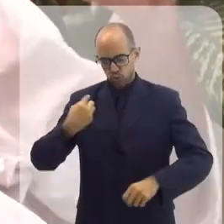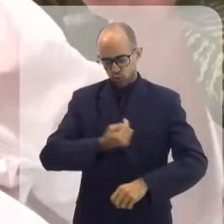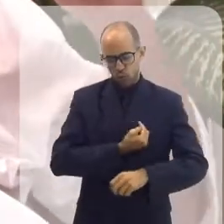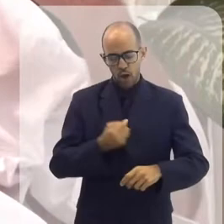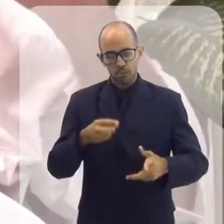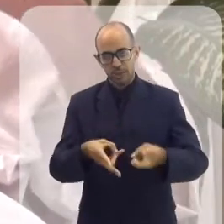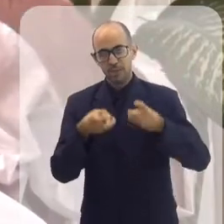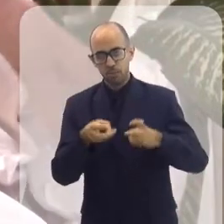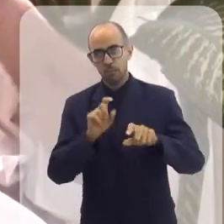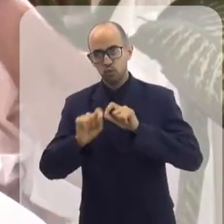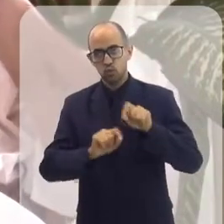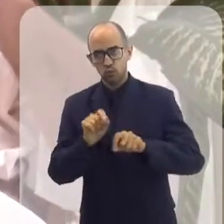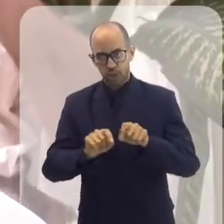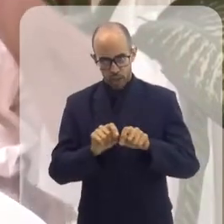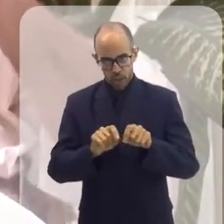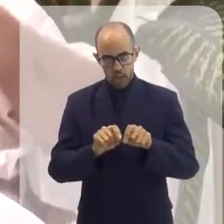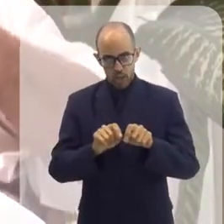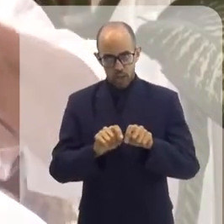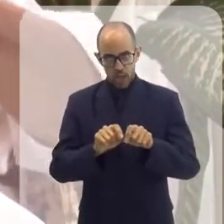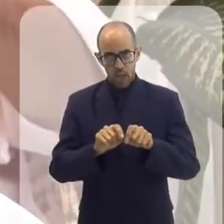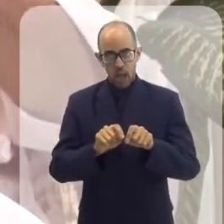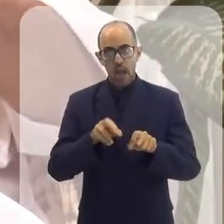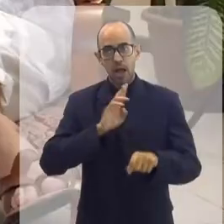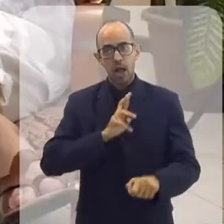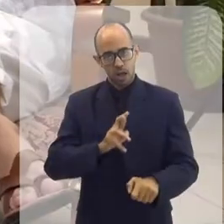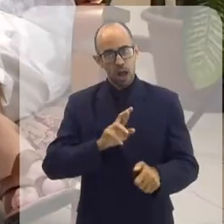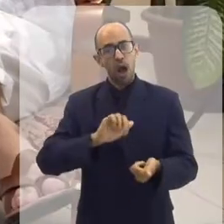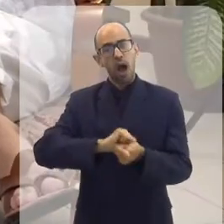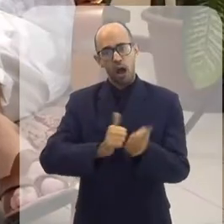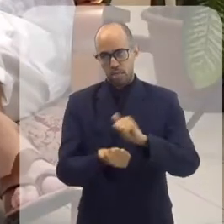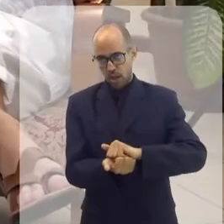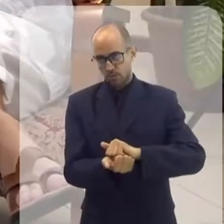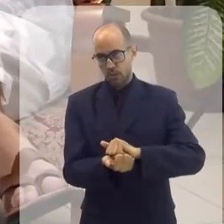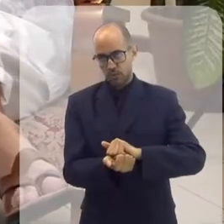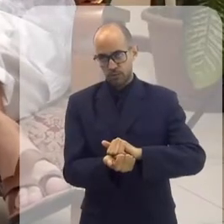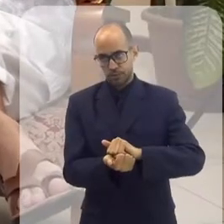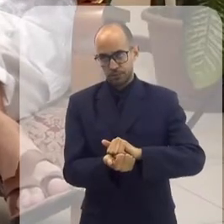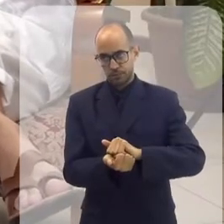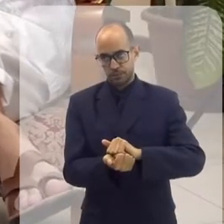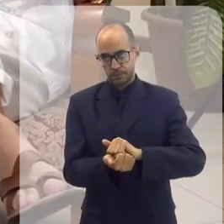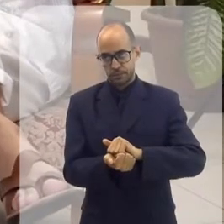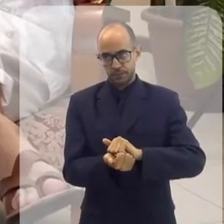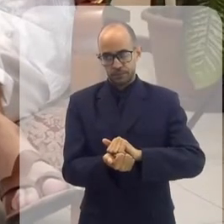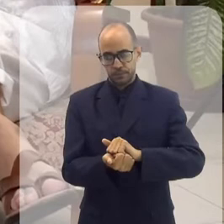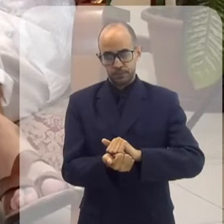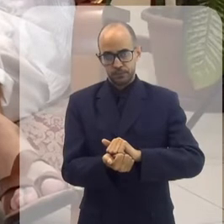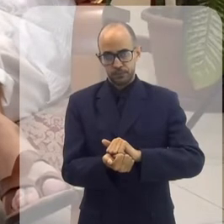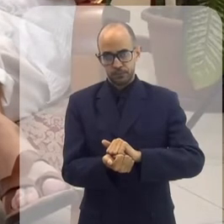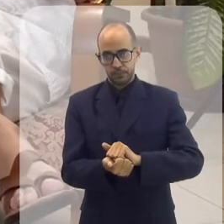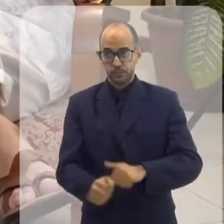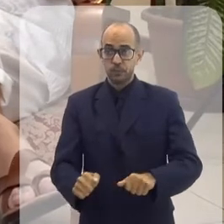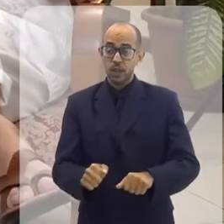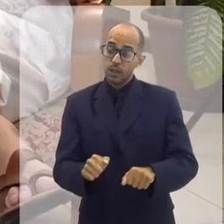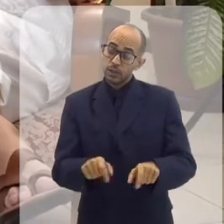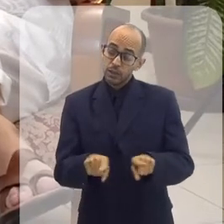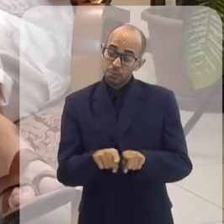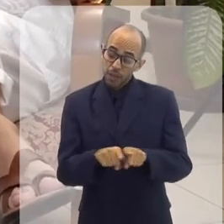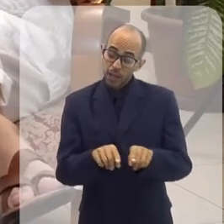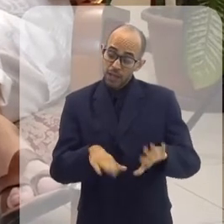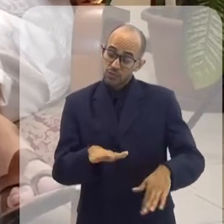nós todas nós vamos perceber que as religiões fazem adaptações quer fazem eu vou botar até entre aspas